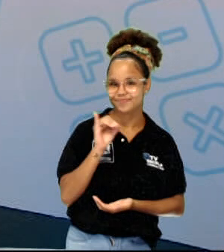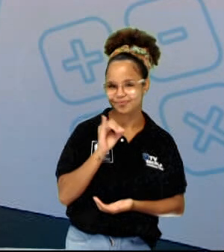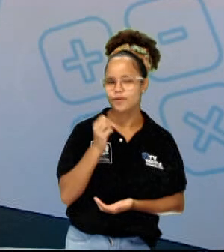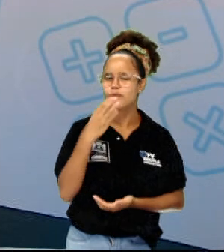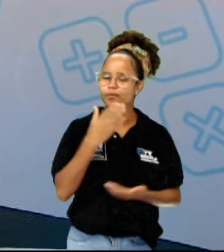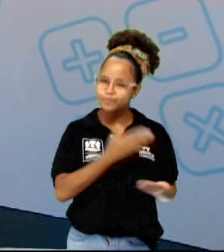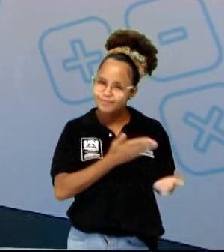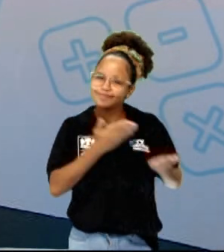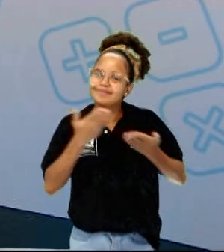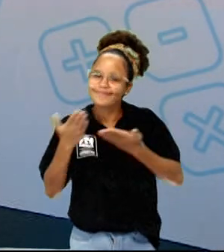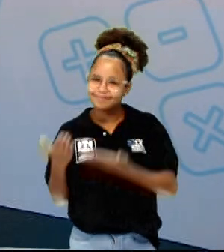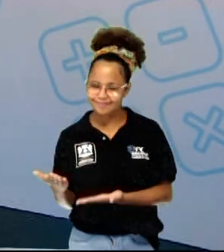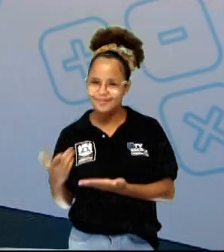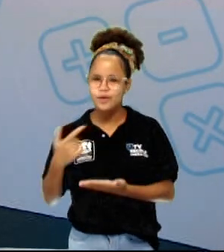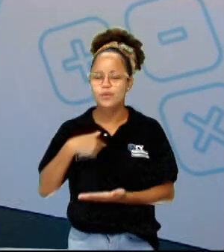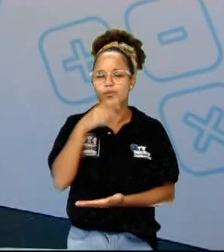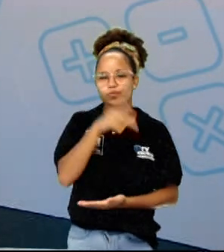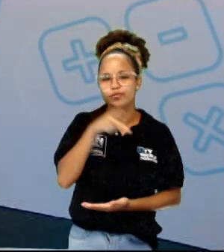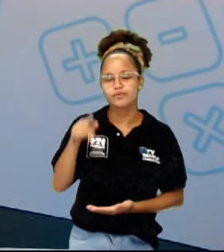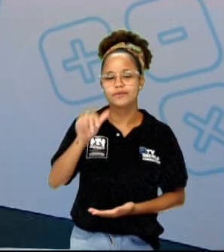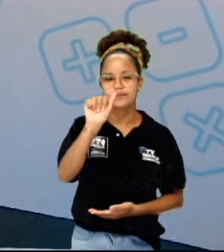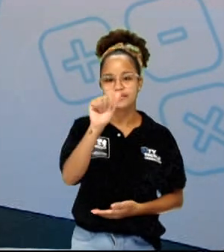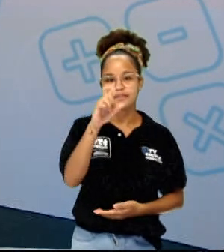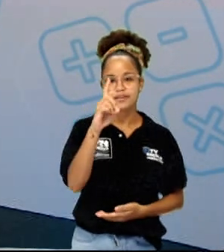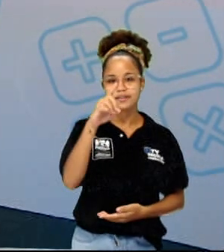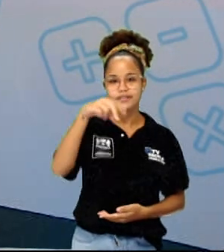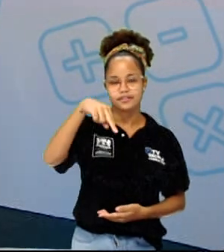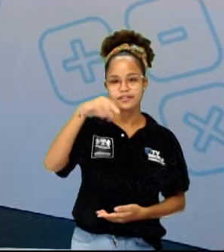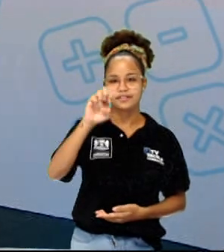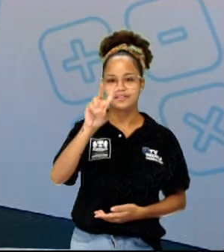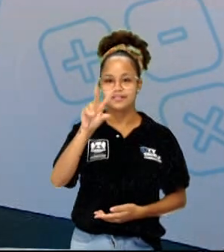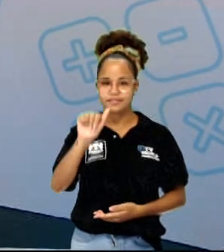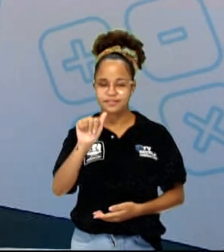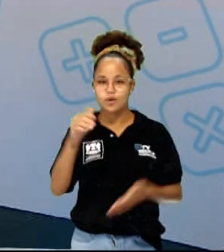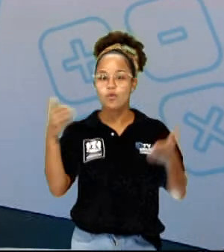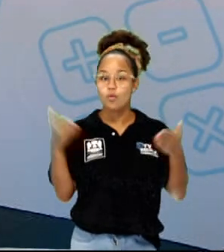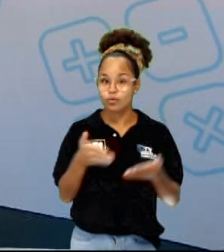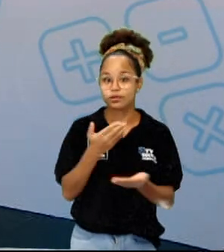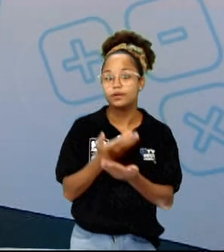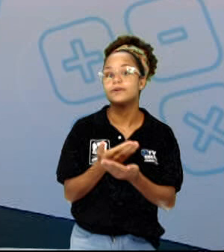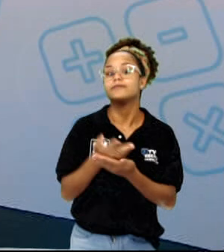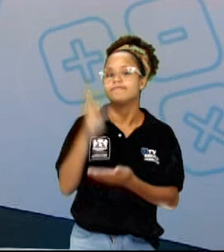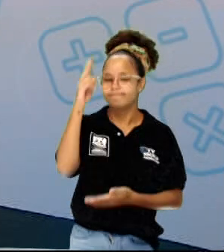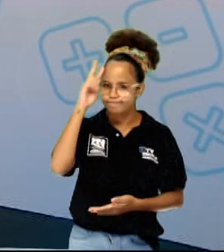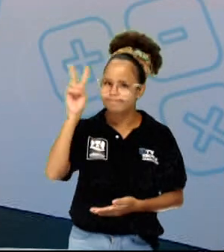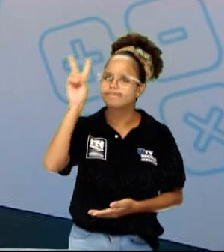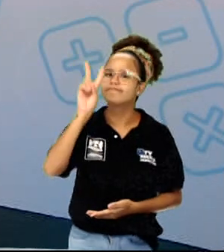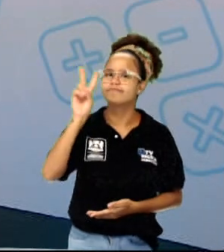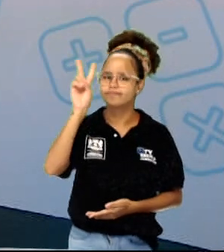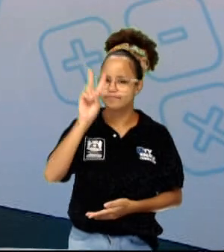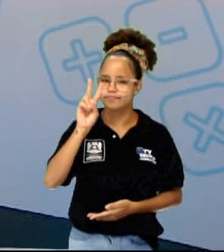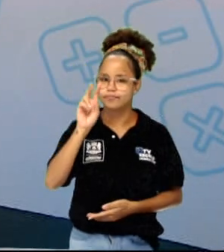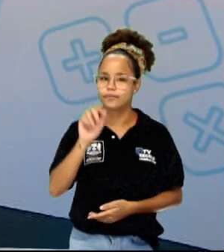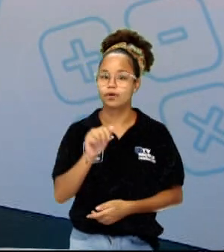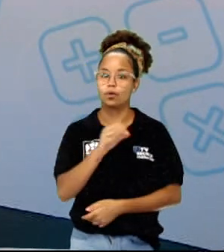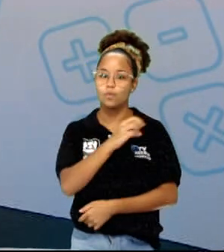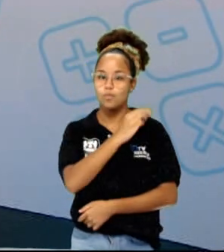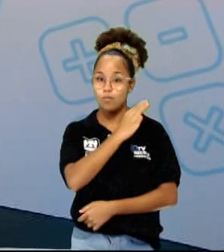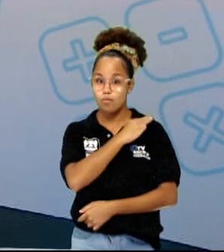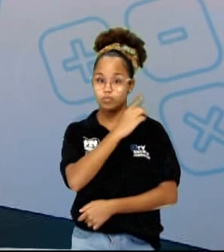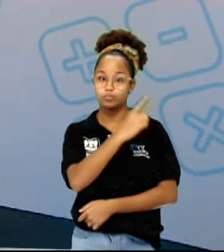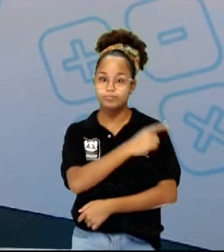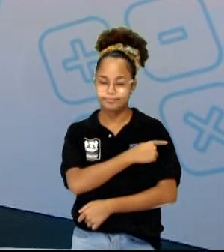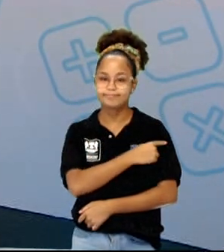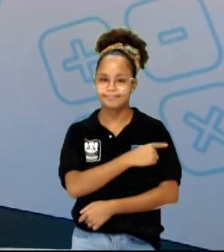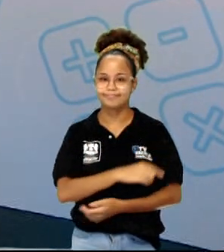Olá, sejam muito bem-vindos. Eu sou a professora Adneva e hoje a nossa aula é de História com as turmas do módulo 1. Vamos lá?